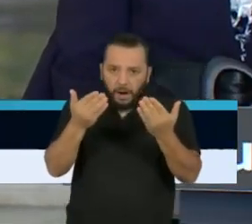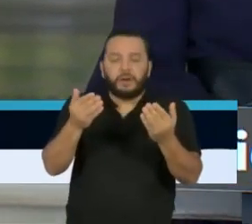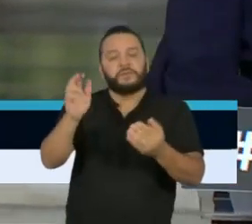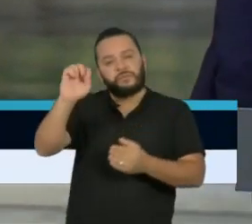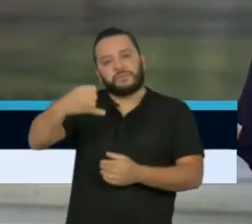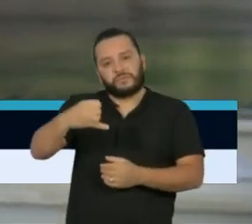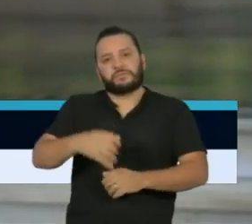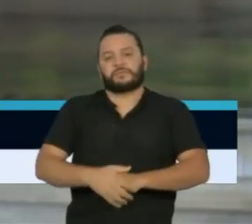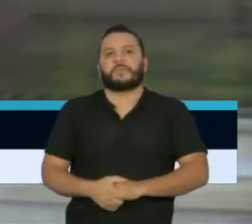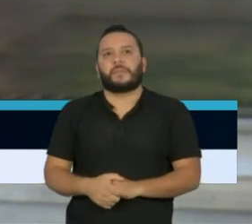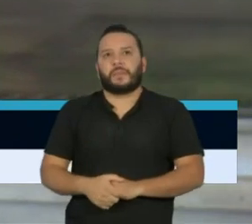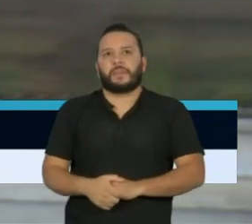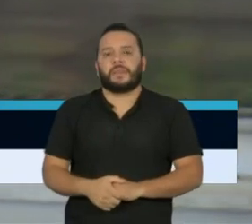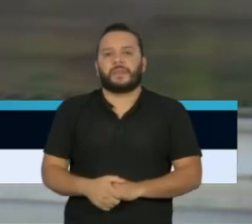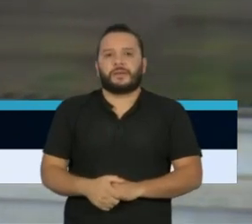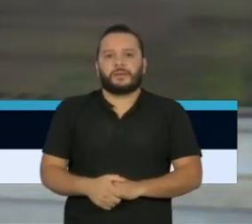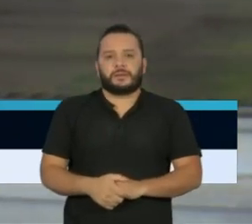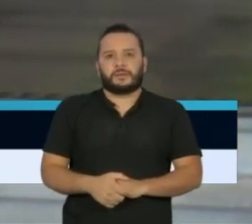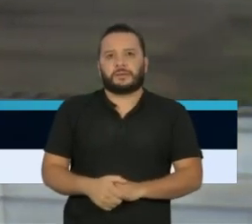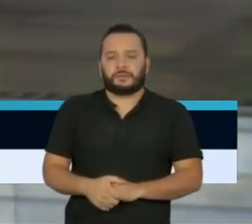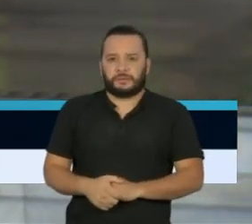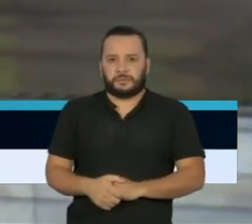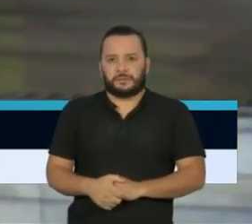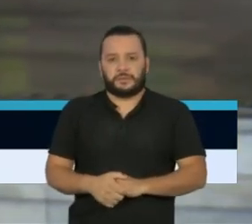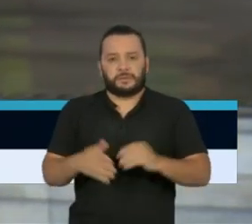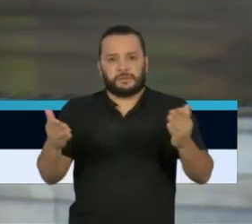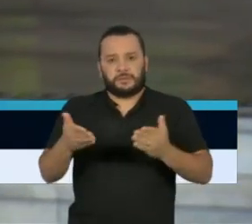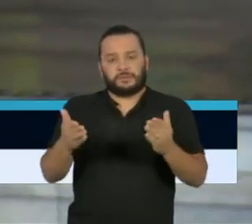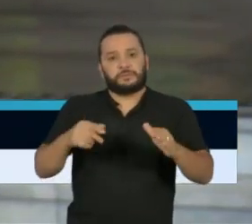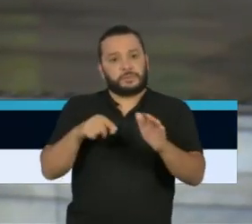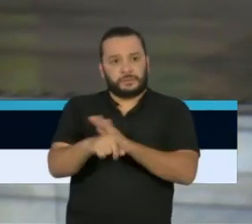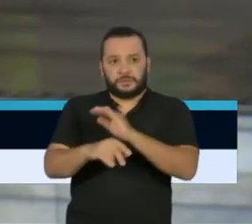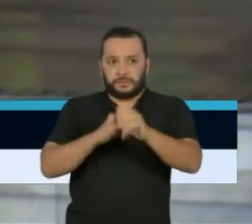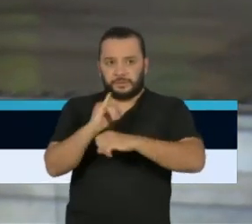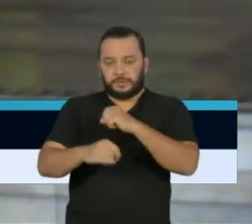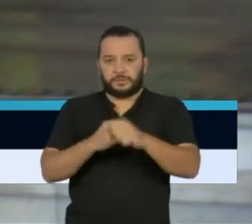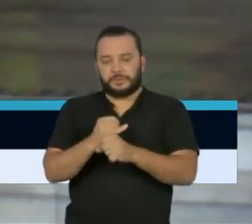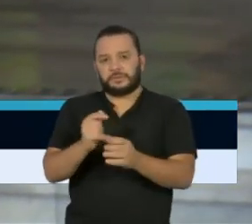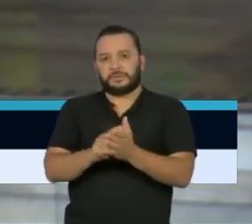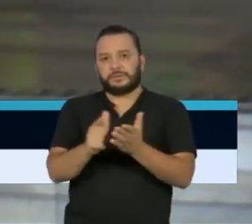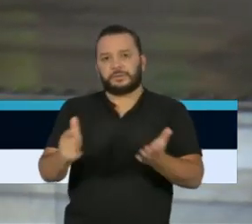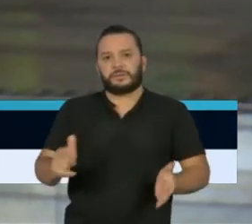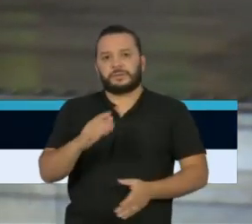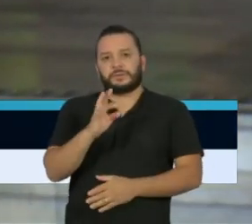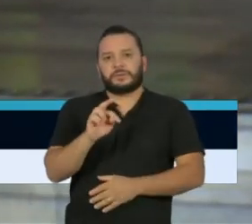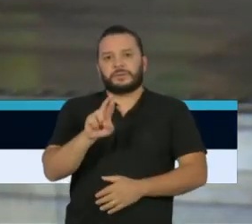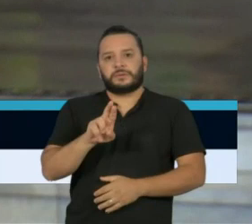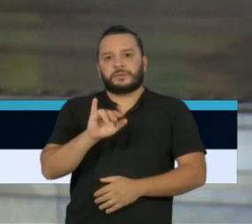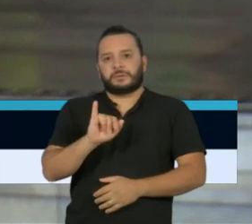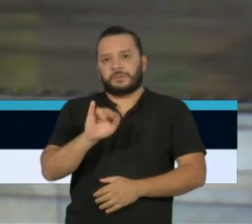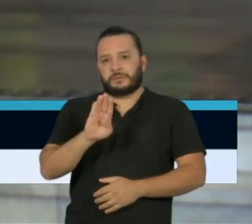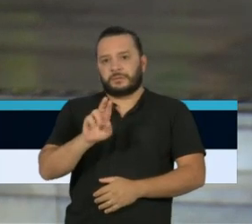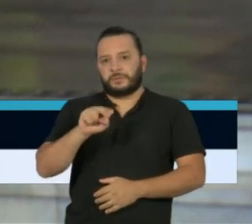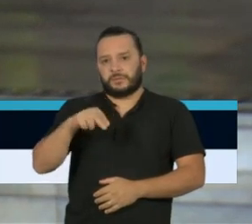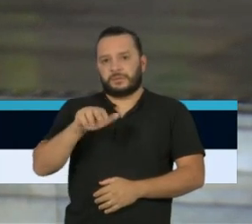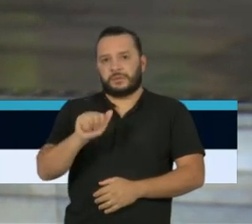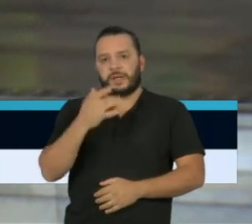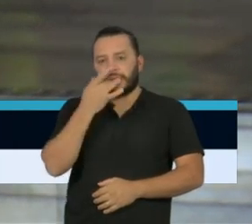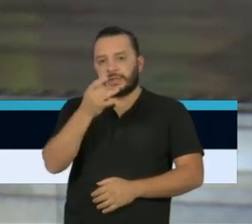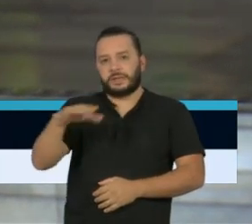Obrigado, Patrícia. Obrigado, Vitor. Agora vamos para uma pergunta online do jornal A Tribuna de Santos, da Baixada Santista, o